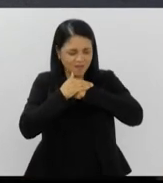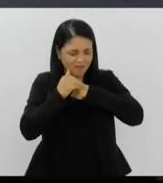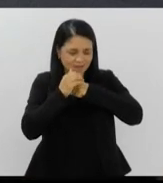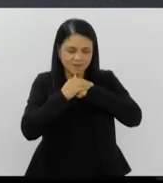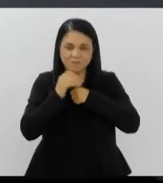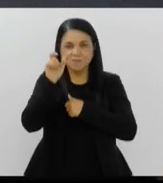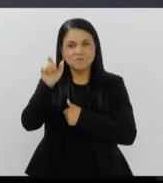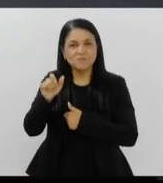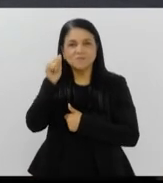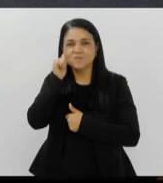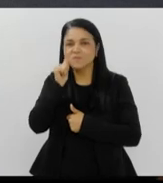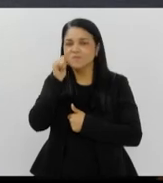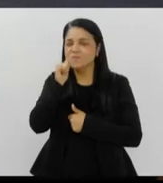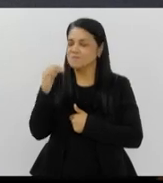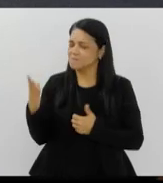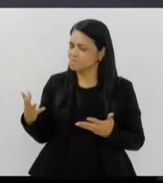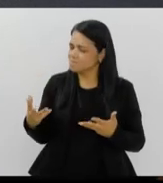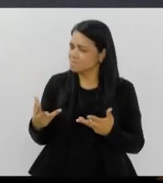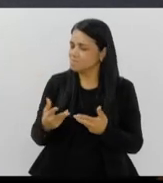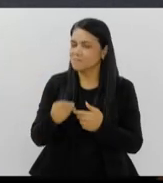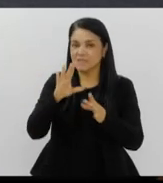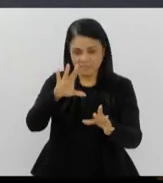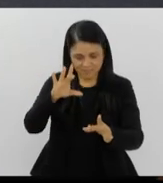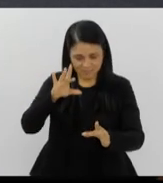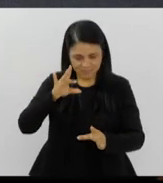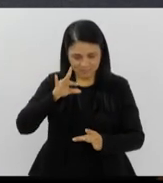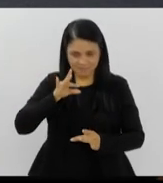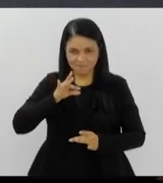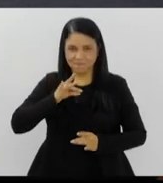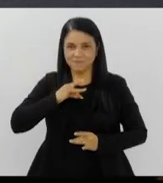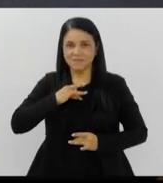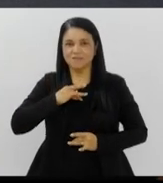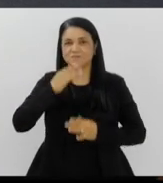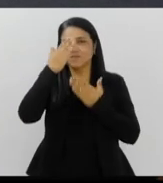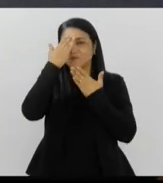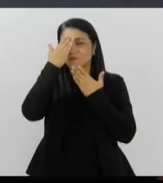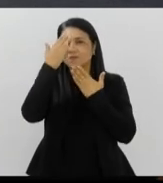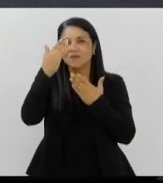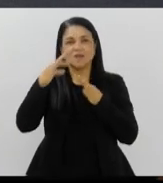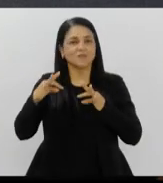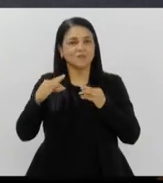mulher muito grande, uma mulher que nos inspira. Muito obrigada a todos.